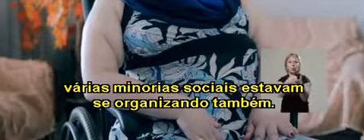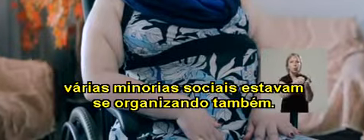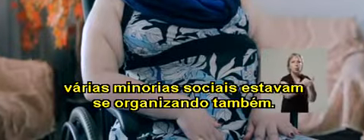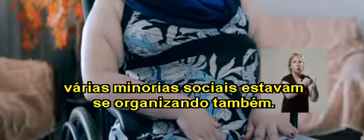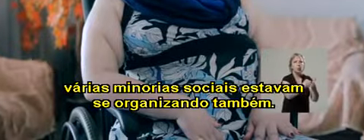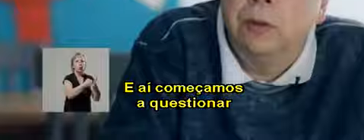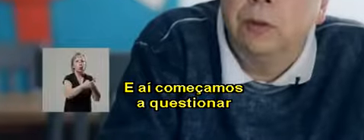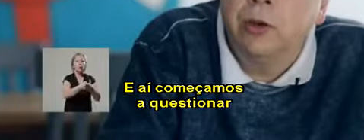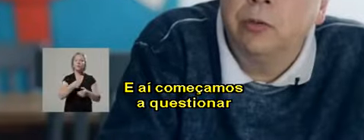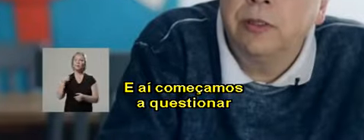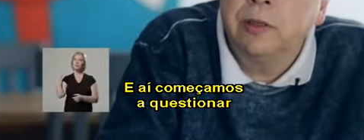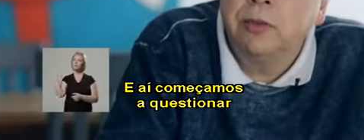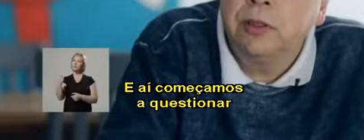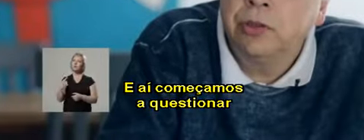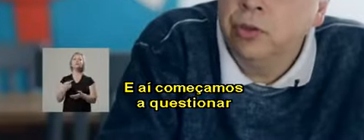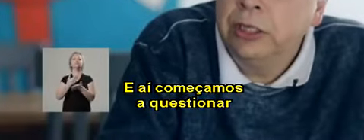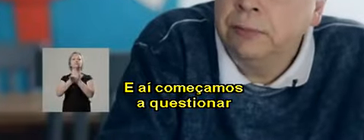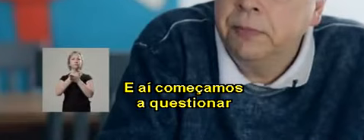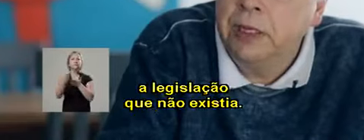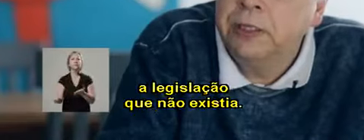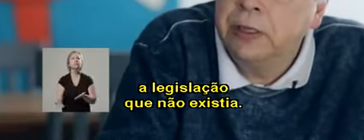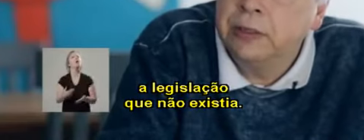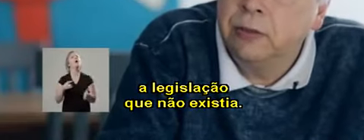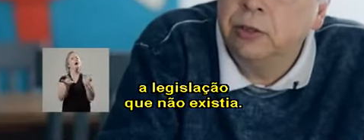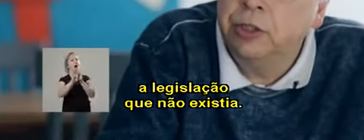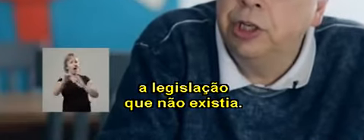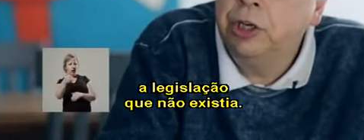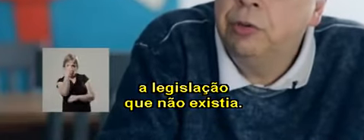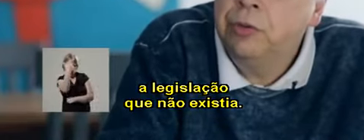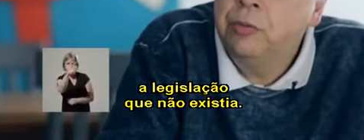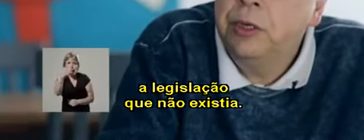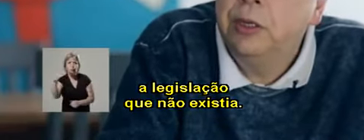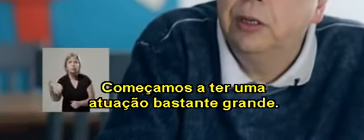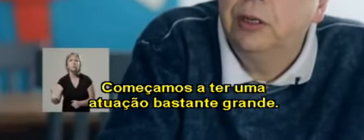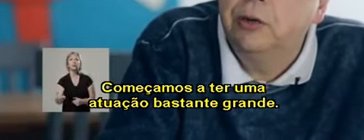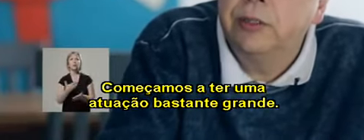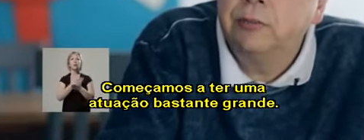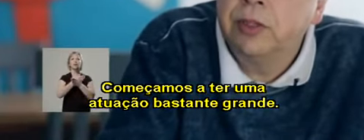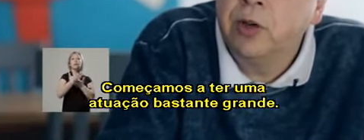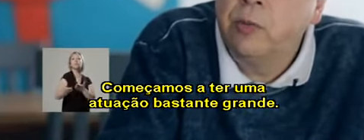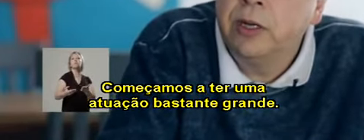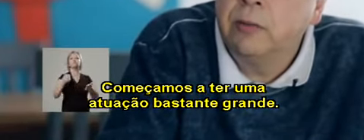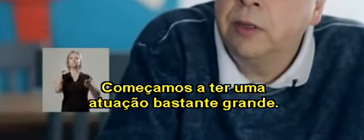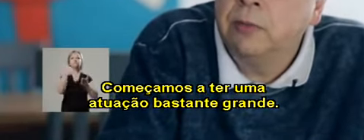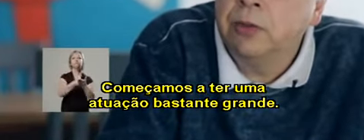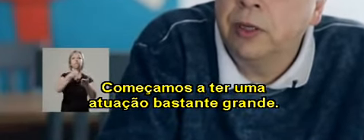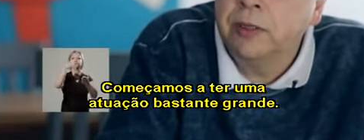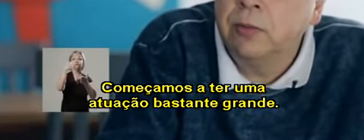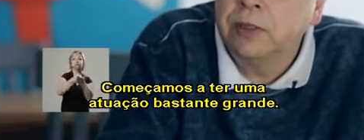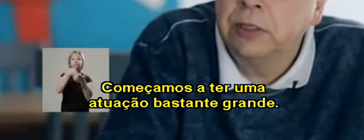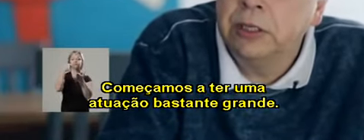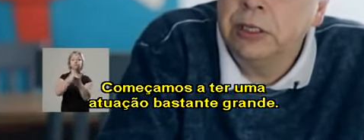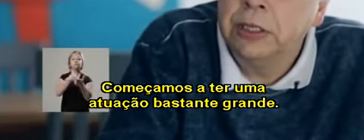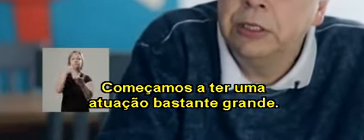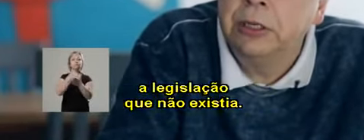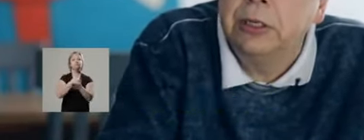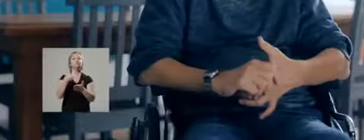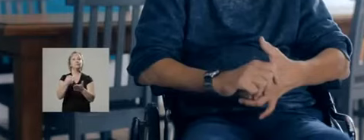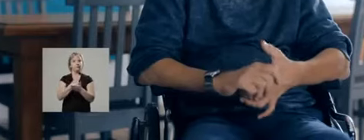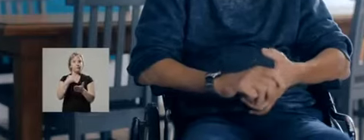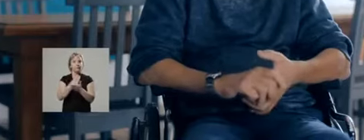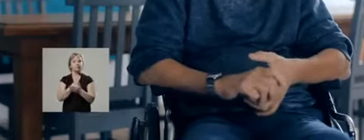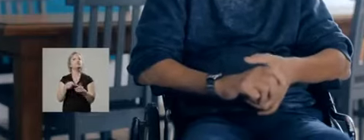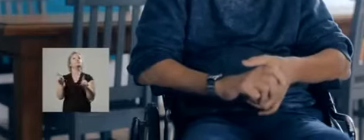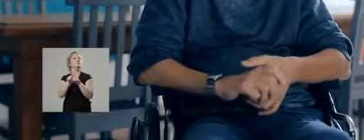se organizando também. E aí começamos a questionar a legislação, que não tinha nenhuma, e começamos a ter uma atuação bastante grande.